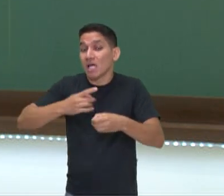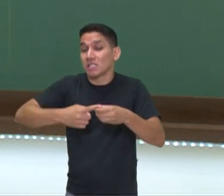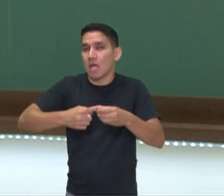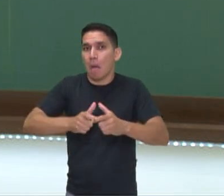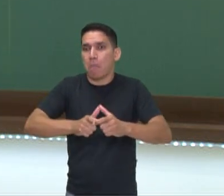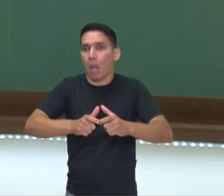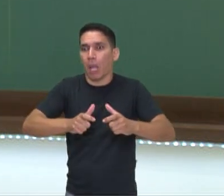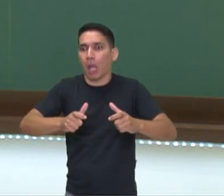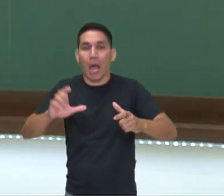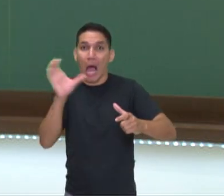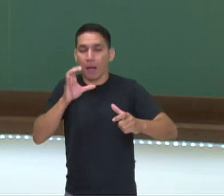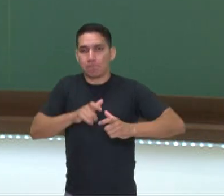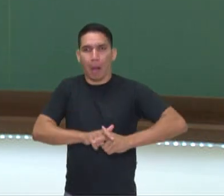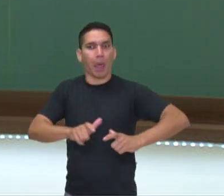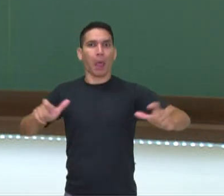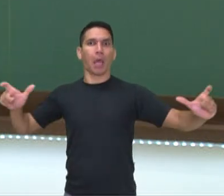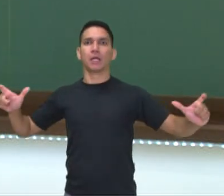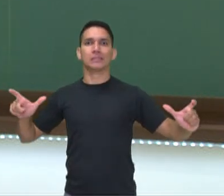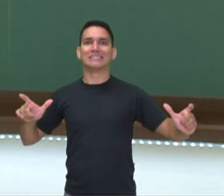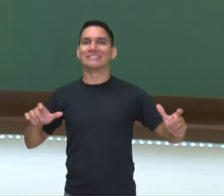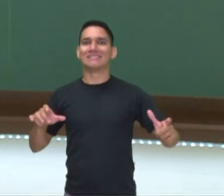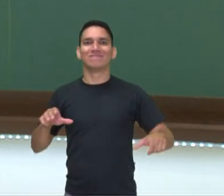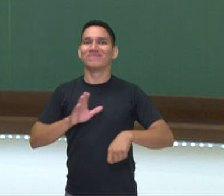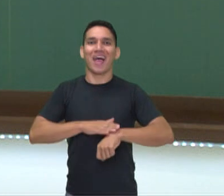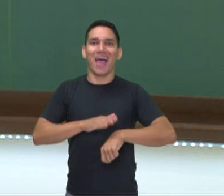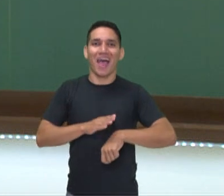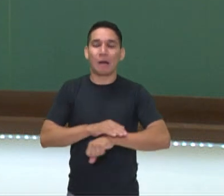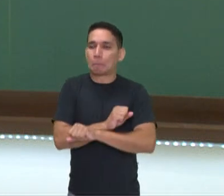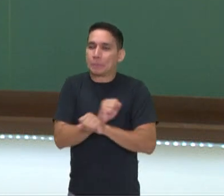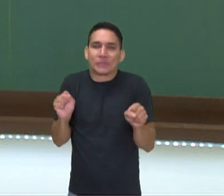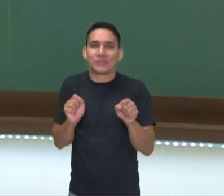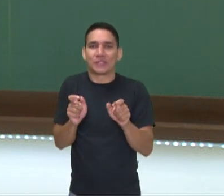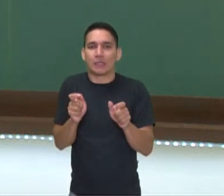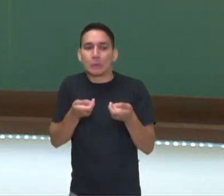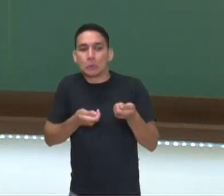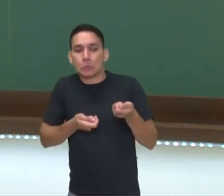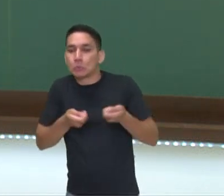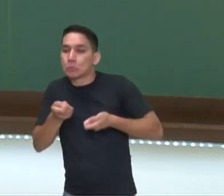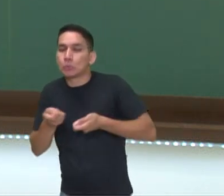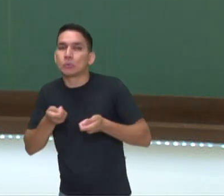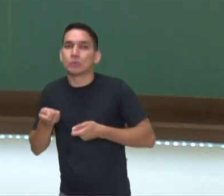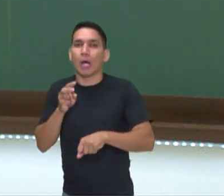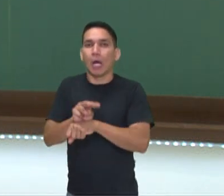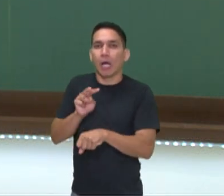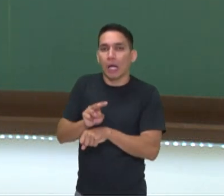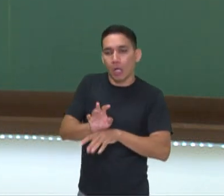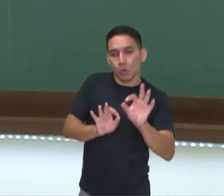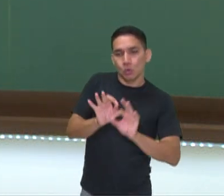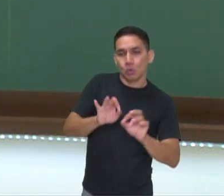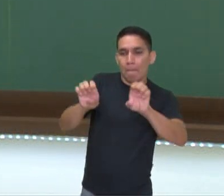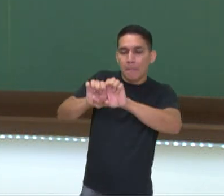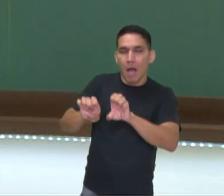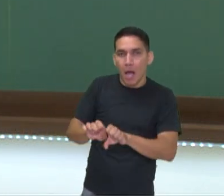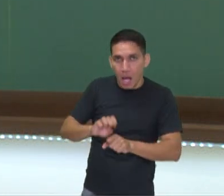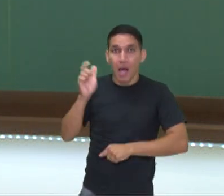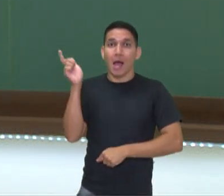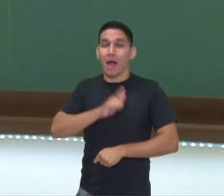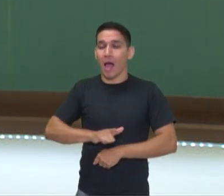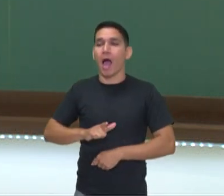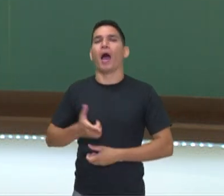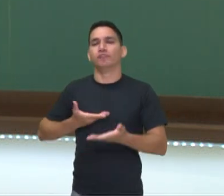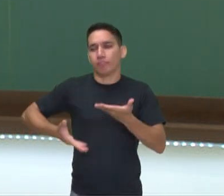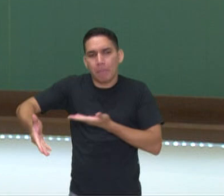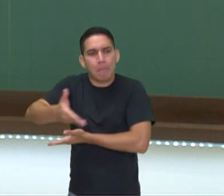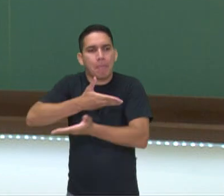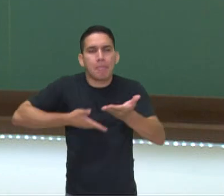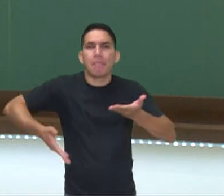muito rapidamente, não existe tempo hábil para que possa se criar uma infraestrutura capaz de suportar